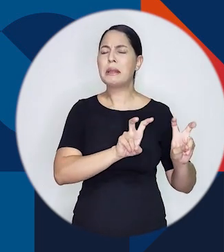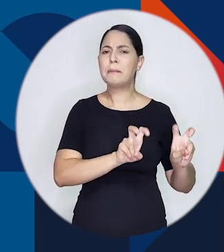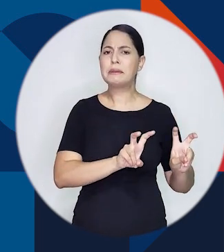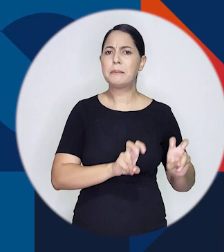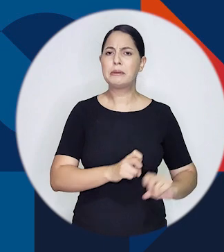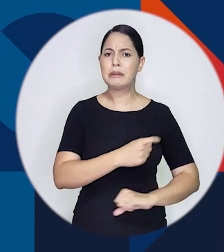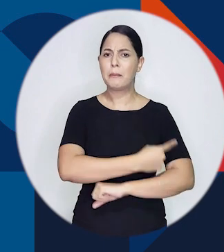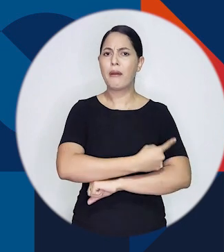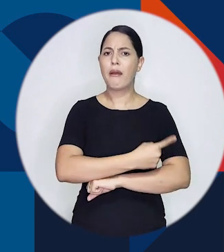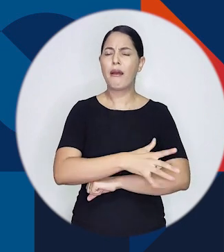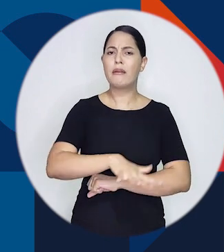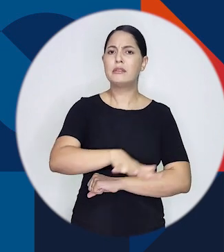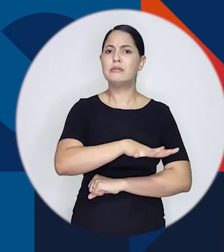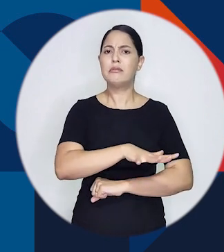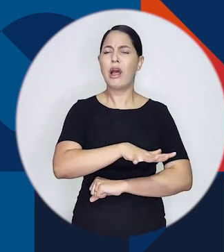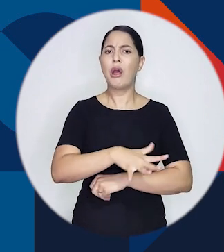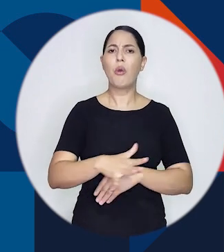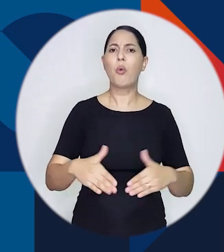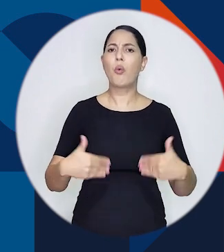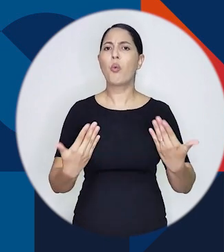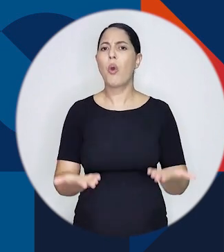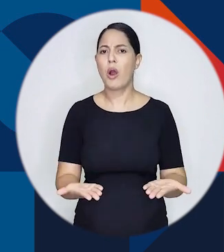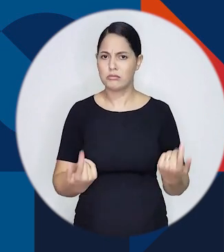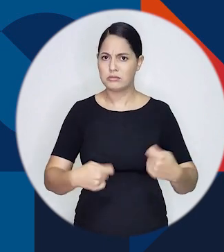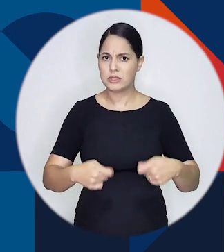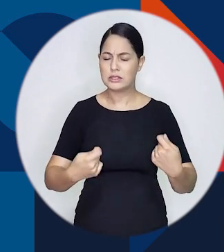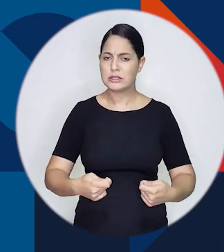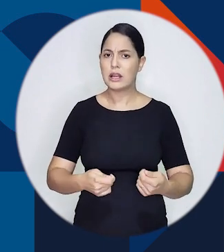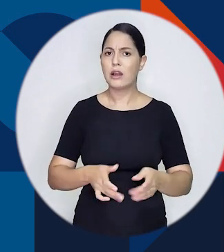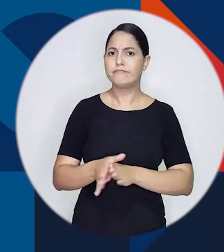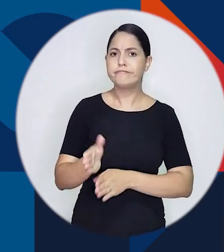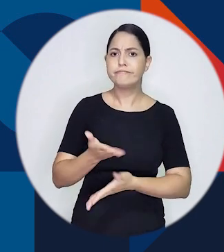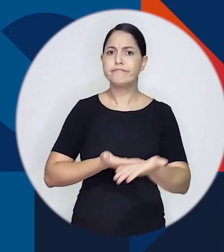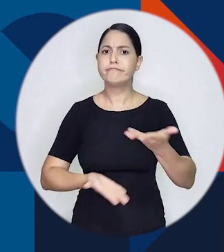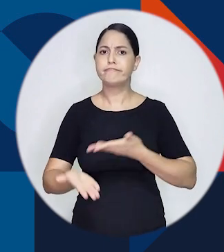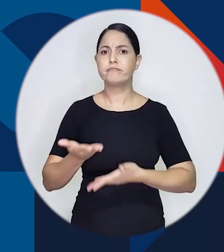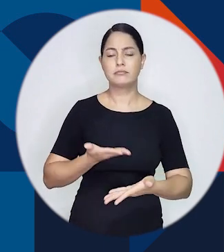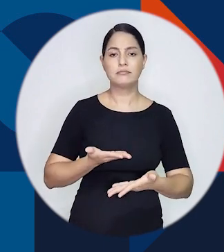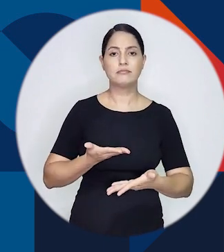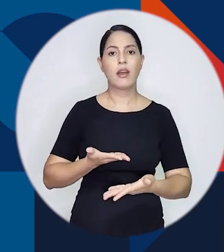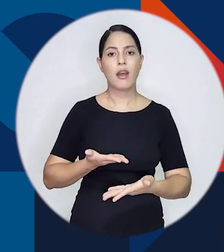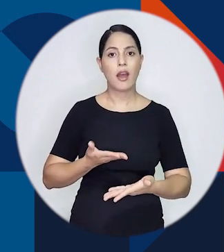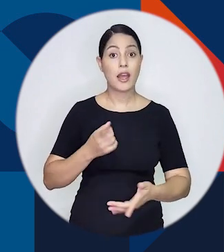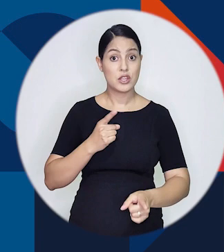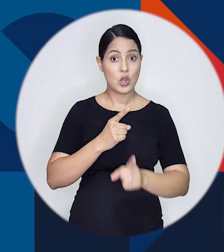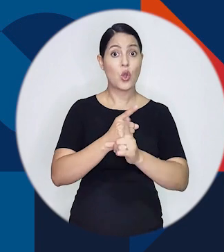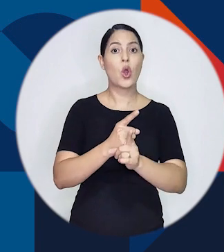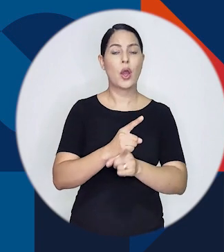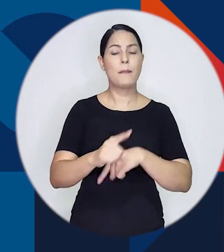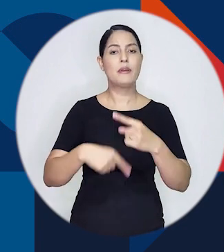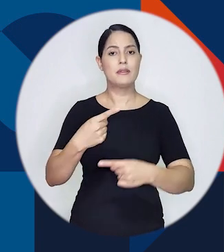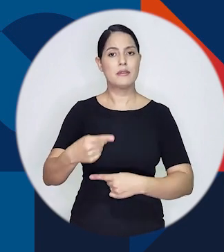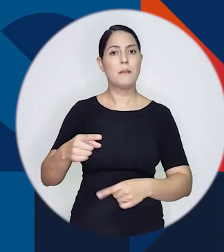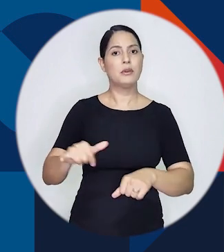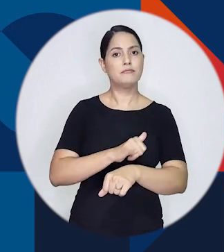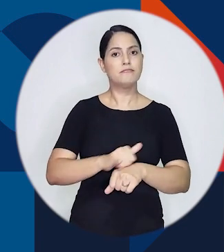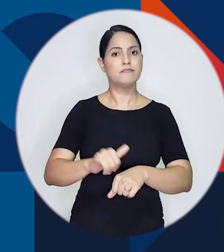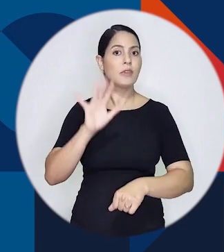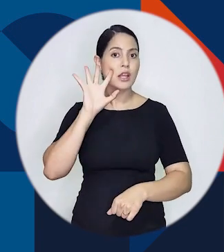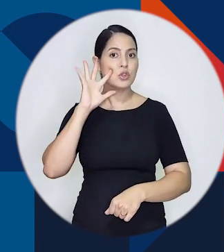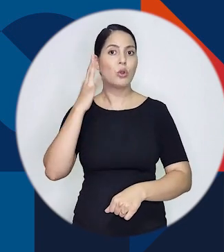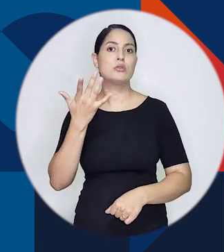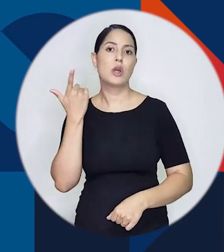que devem ser trabalhadas no mercado e, com isso, ela busca soluções